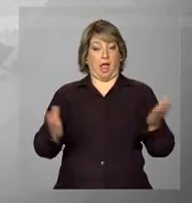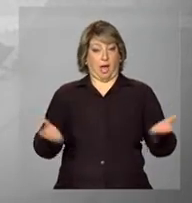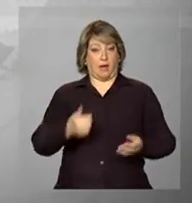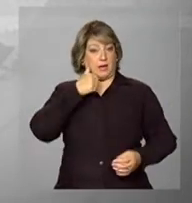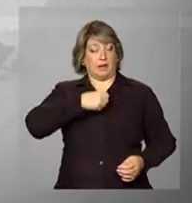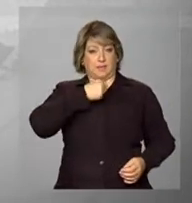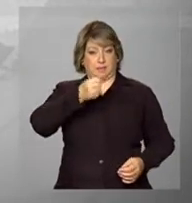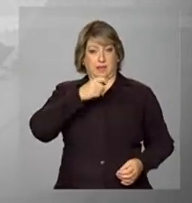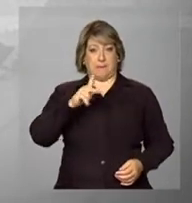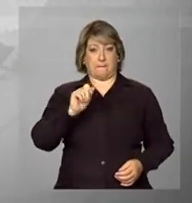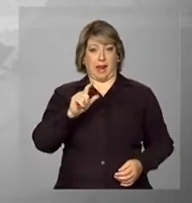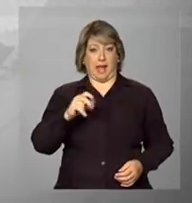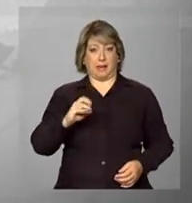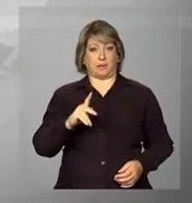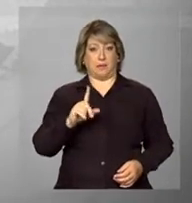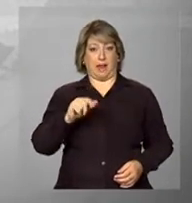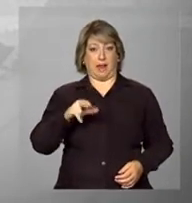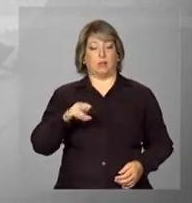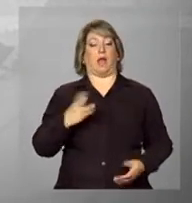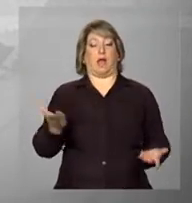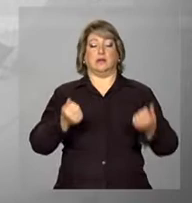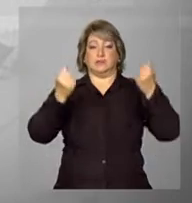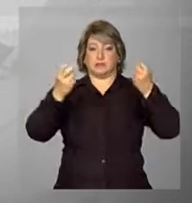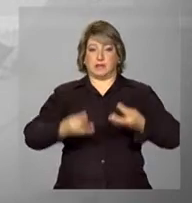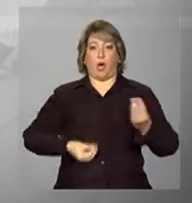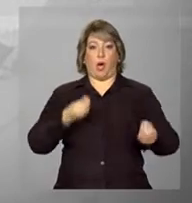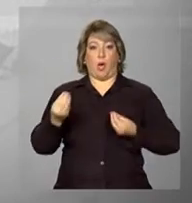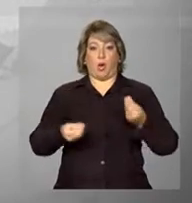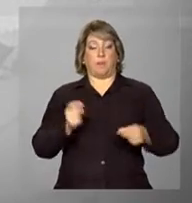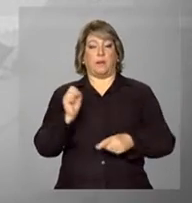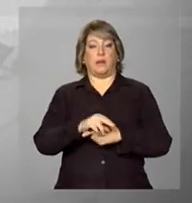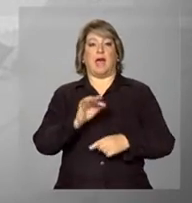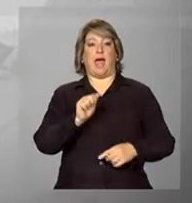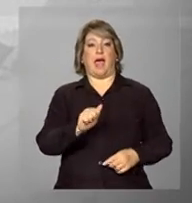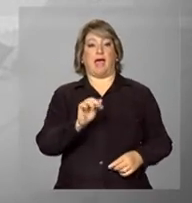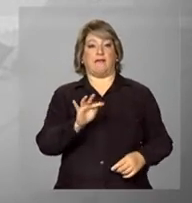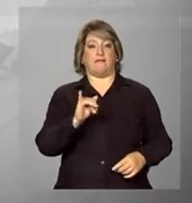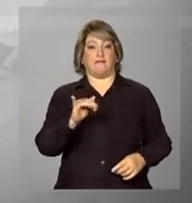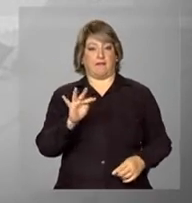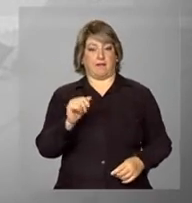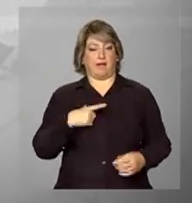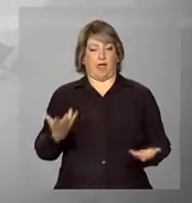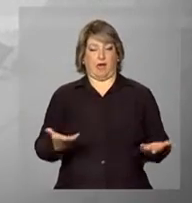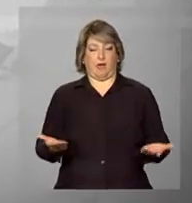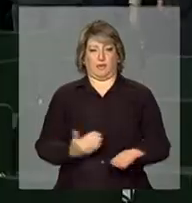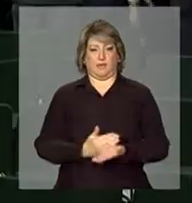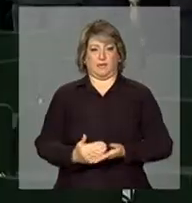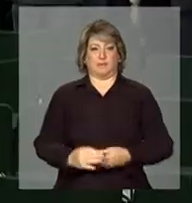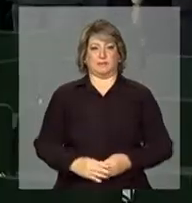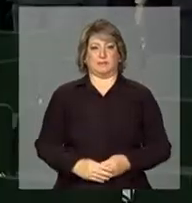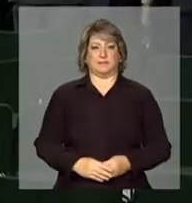Priscila Machado tem mais informações sobre a posse de Guilherme Afife Domingos. Priscila.